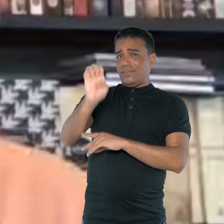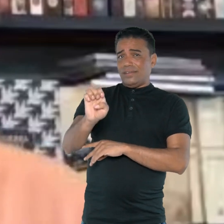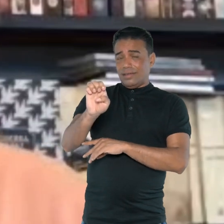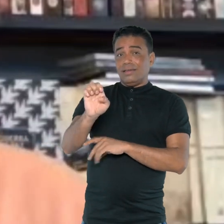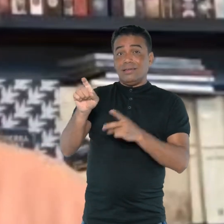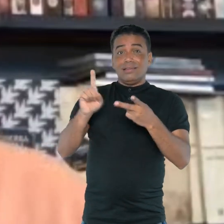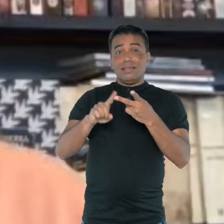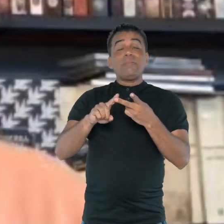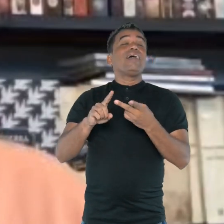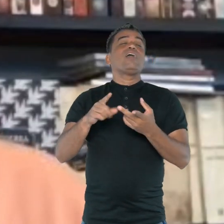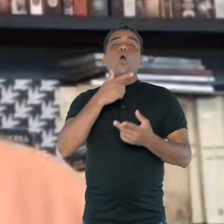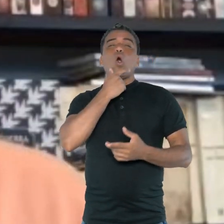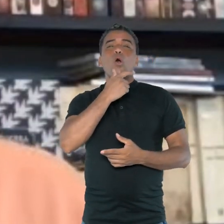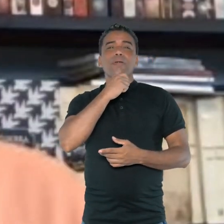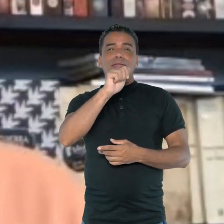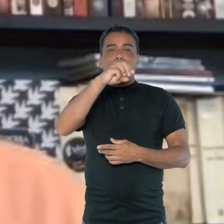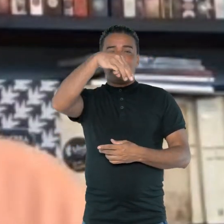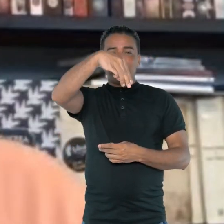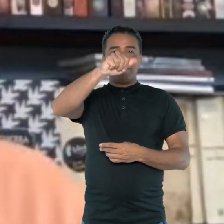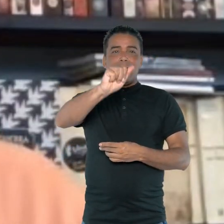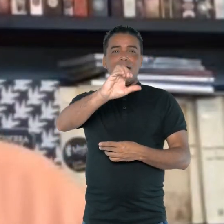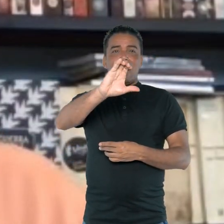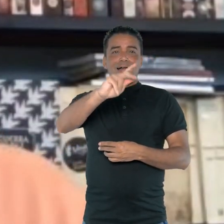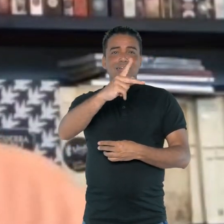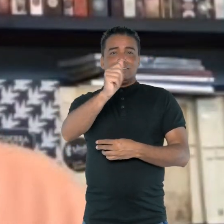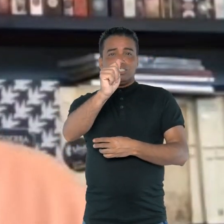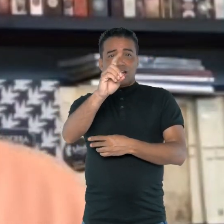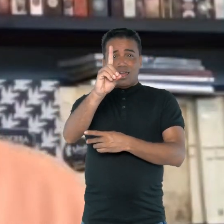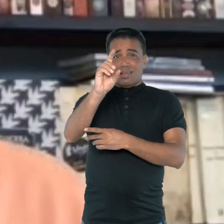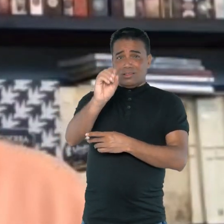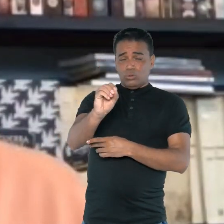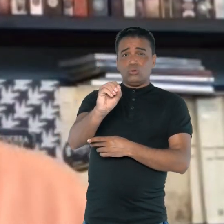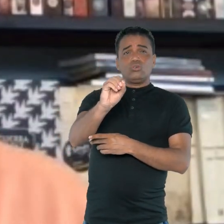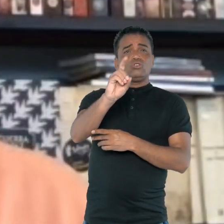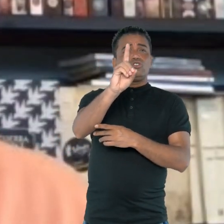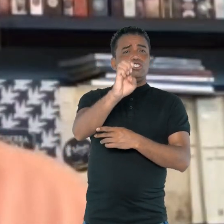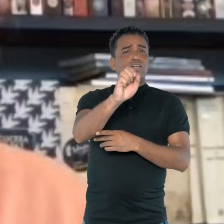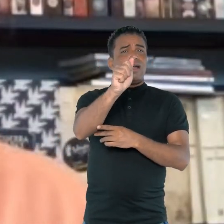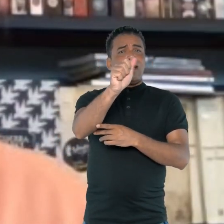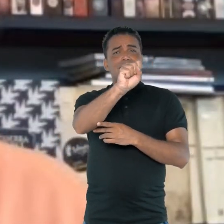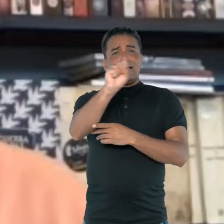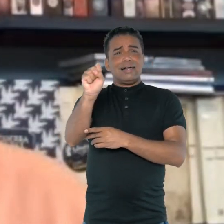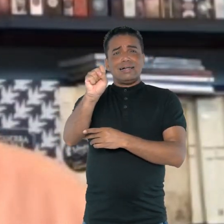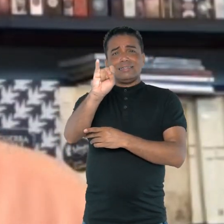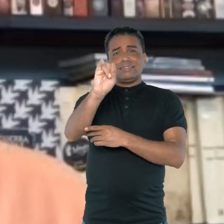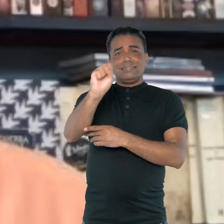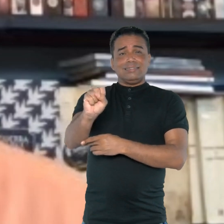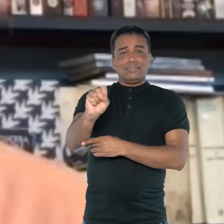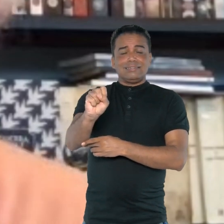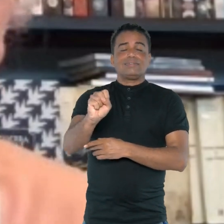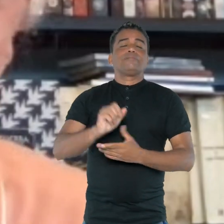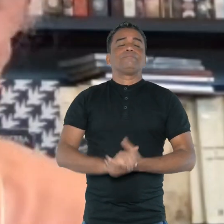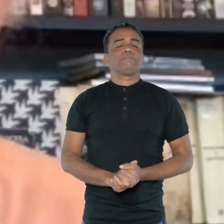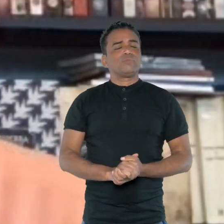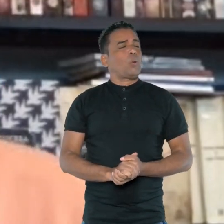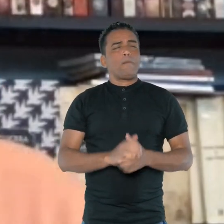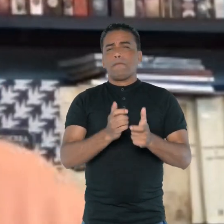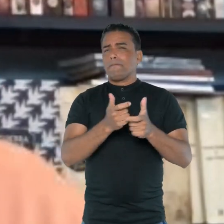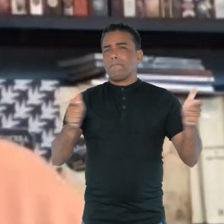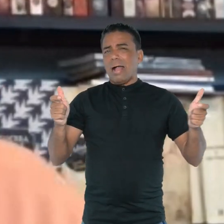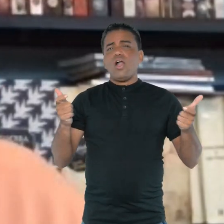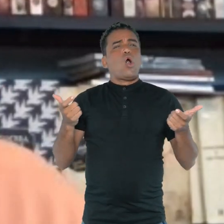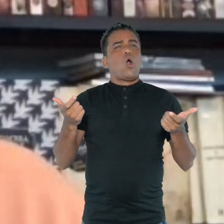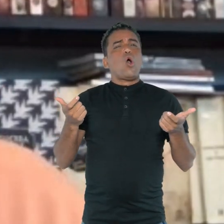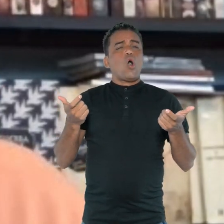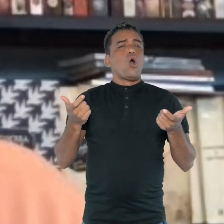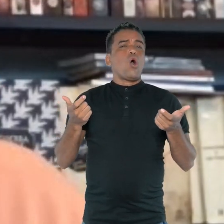de Assis. E aí, Machado de Assis, eu acho que o próximo grande escritor da literatura brasileira